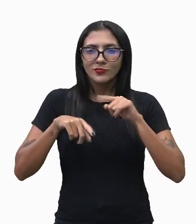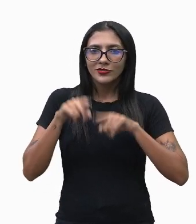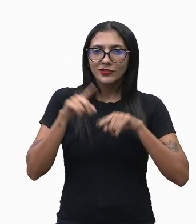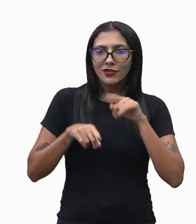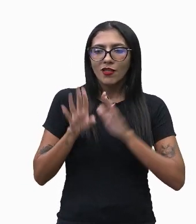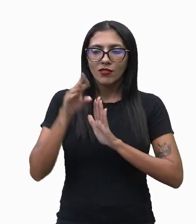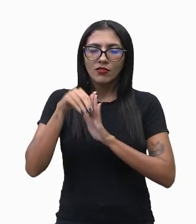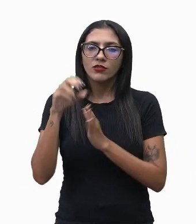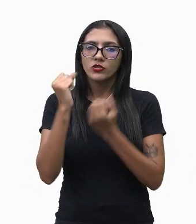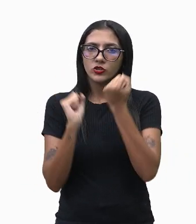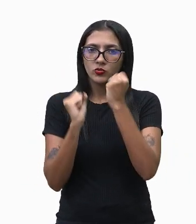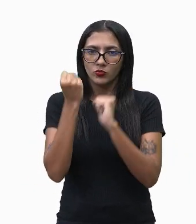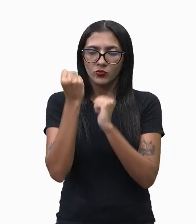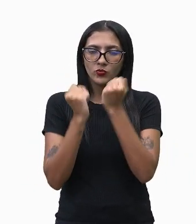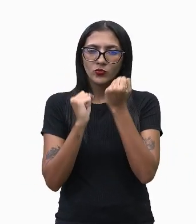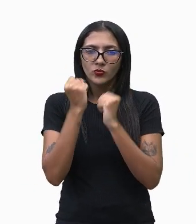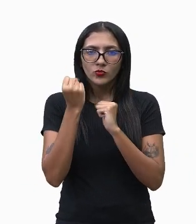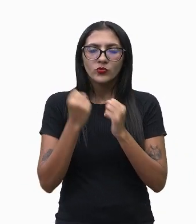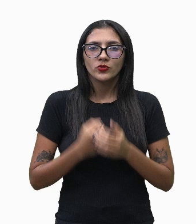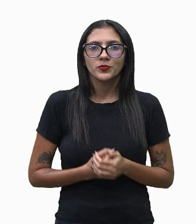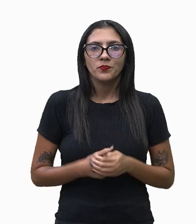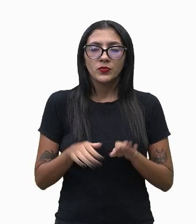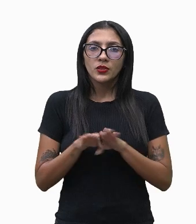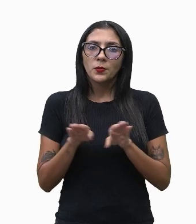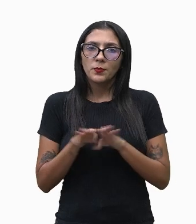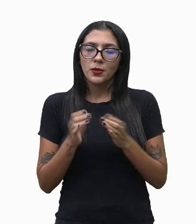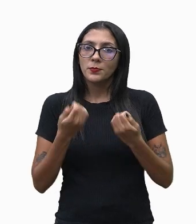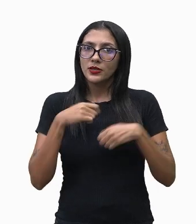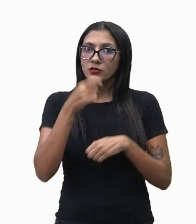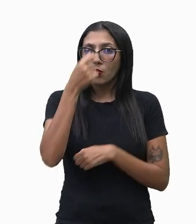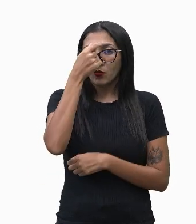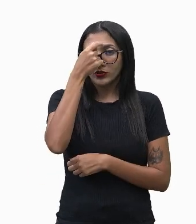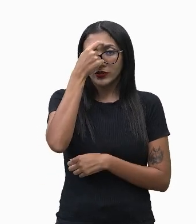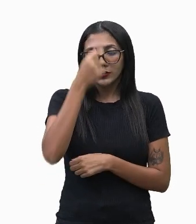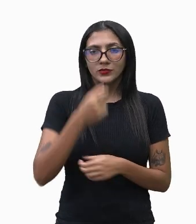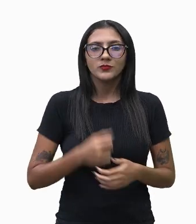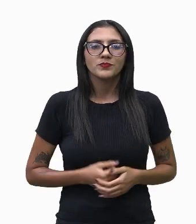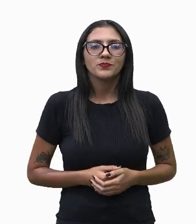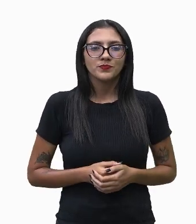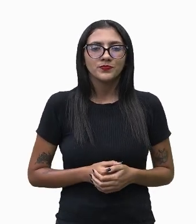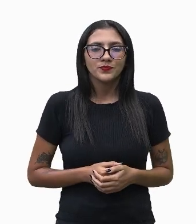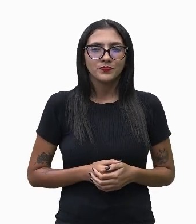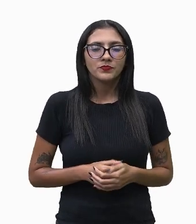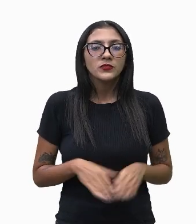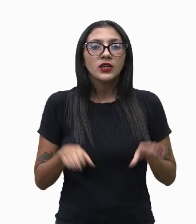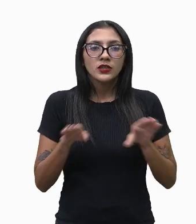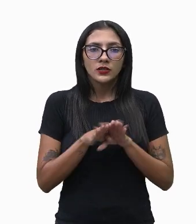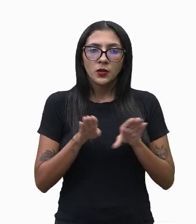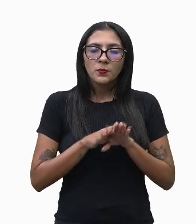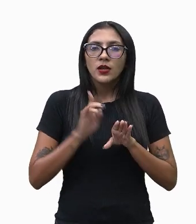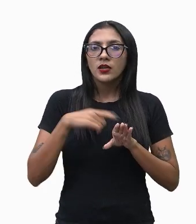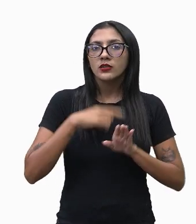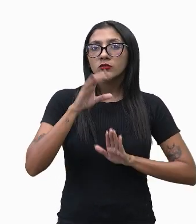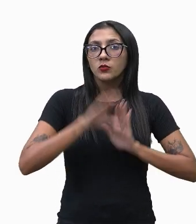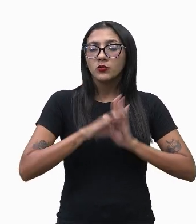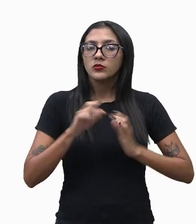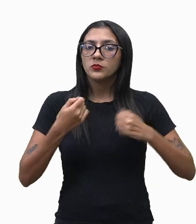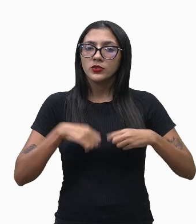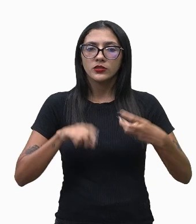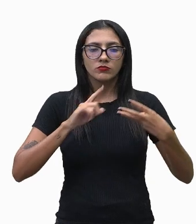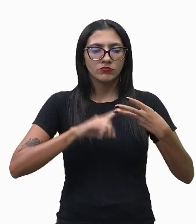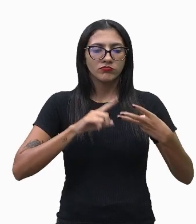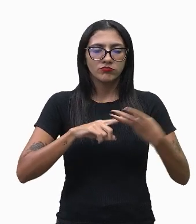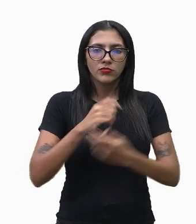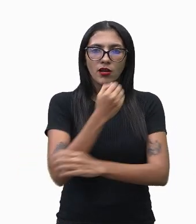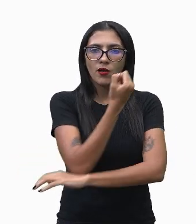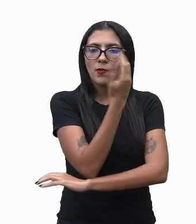sustentável, de forma racional. E o desenvolvimento, ele também tem que ser ambiental, né?